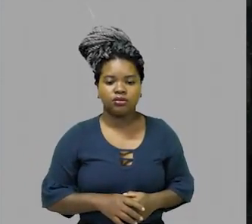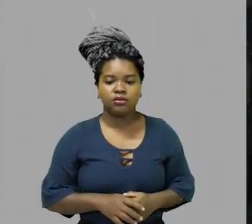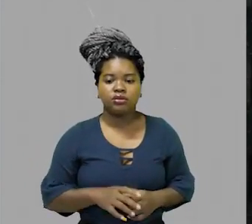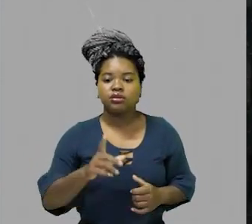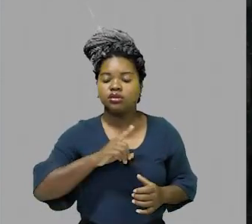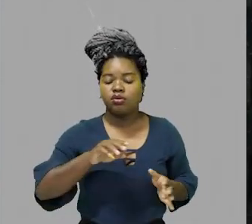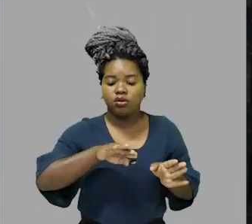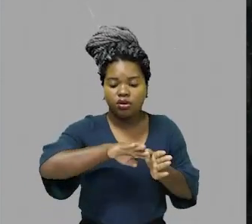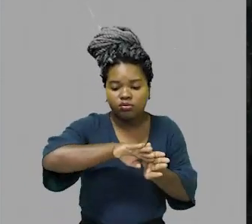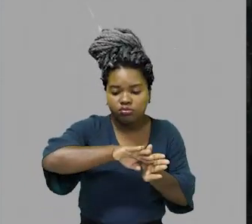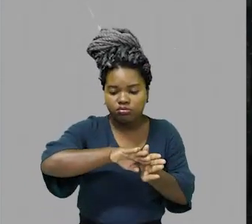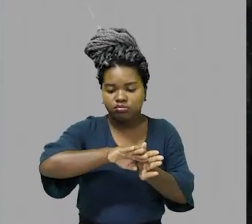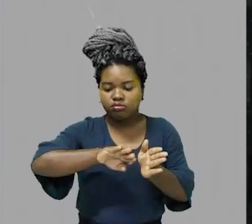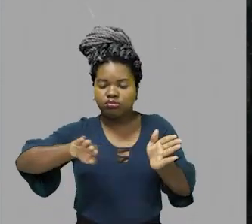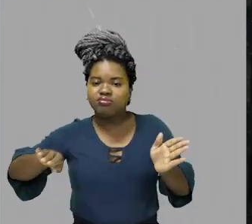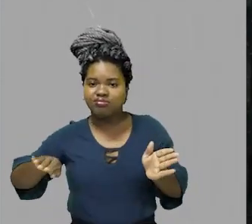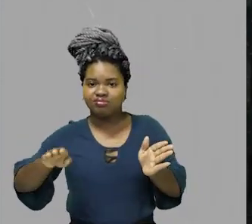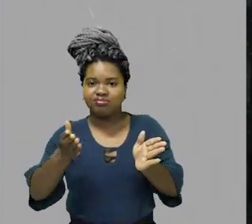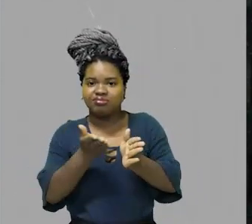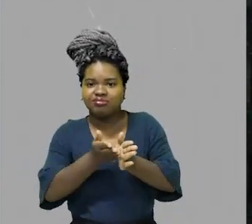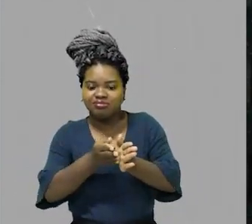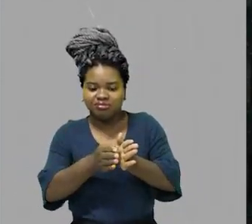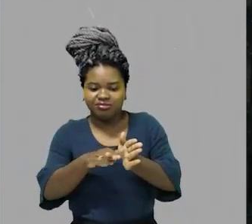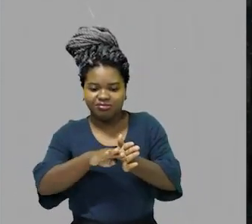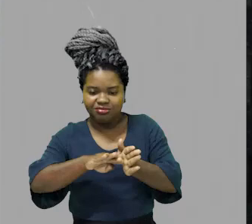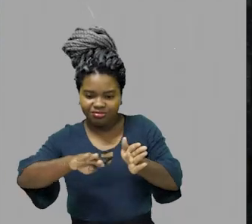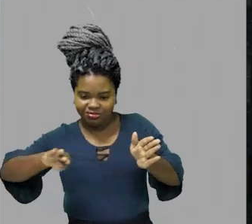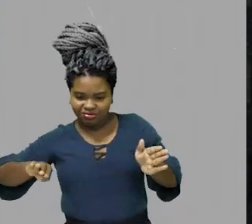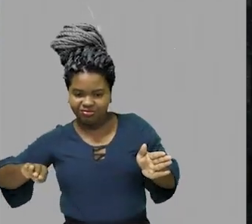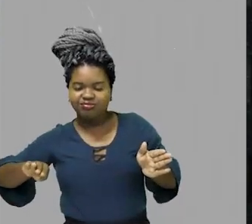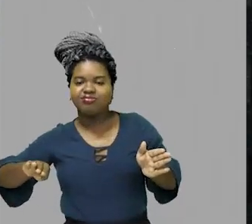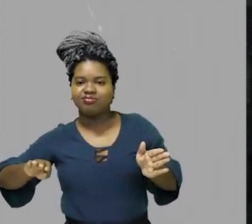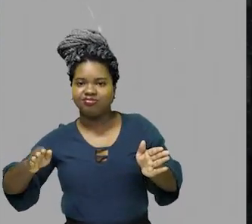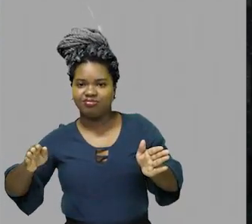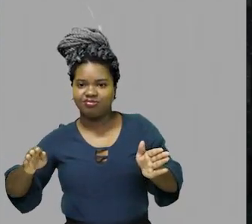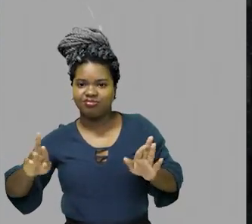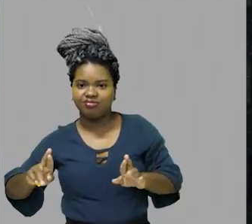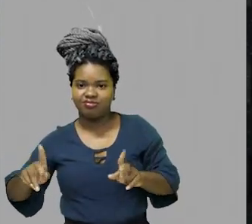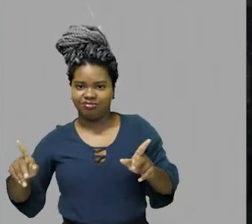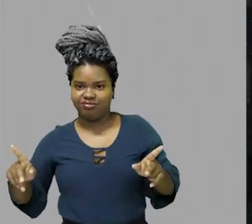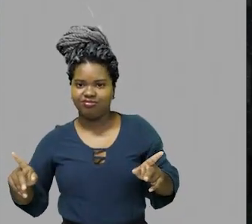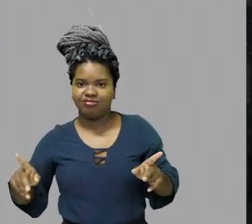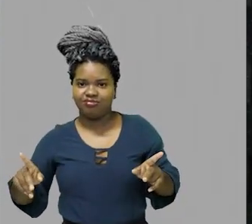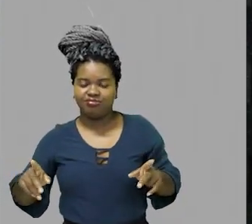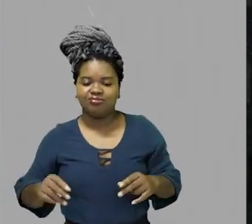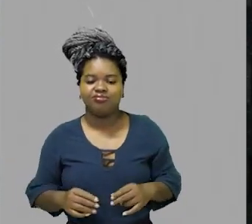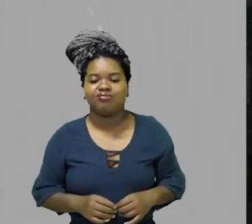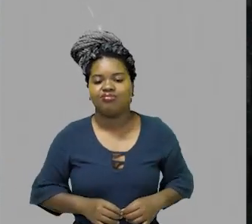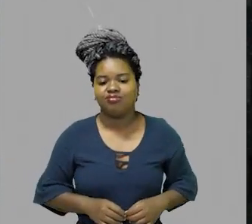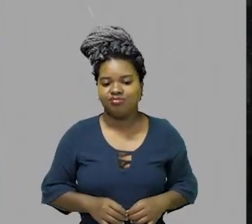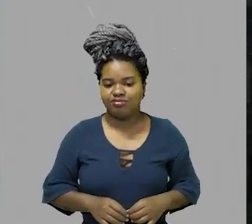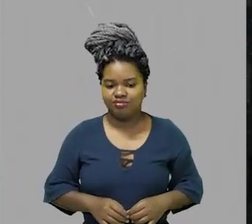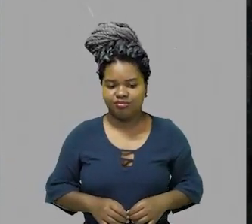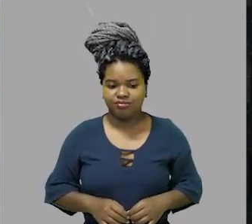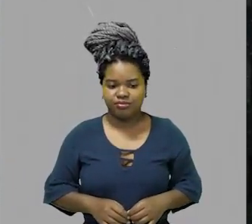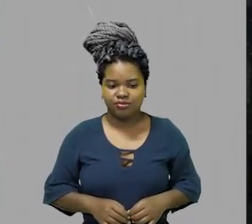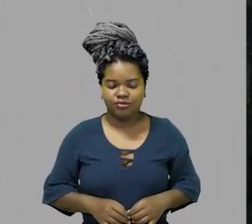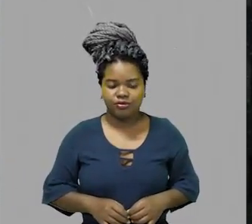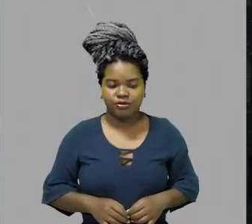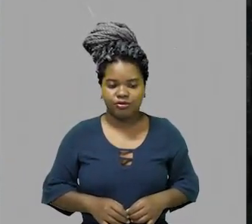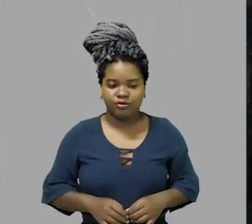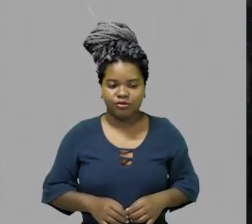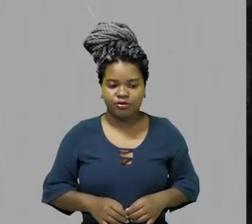parte do gene, ele não tem informação nenhuma. Para você lembrar que intron é o trecho do gene que não tem informação genética. Então,